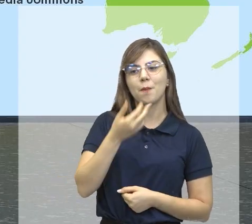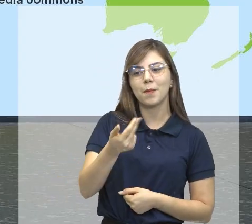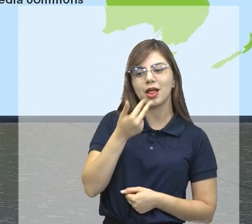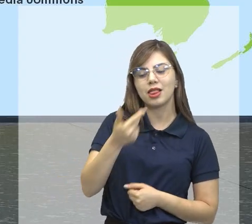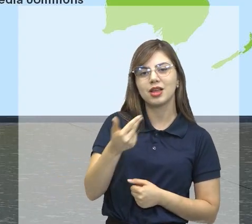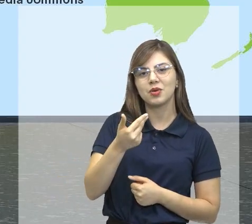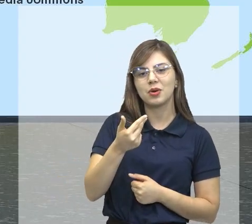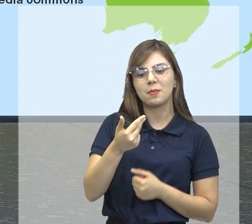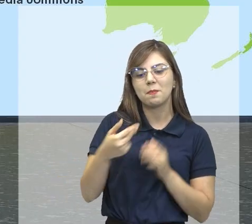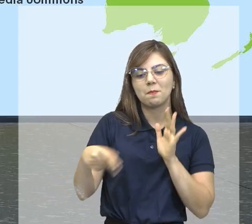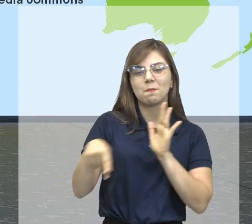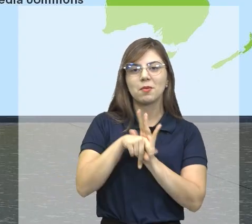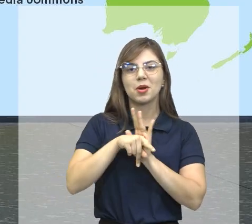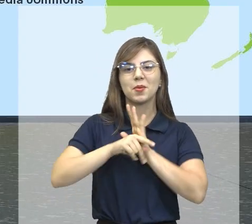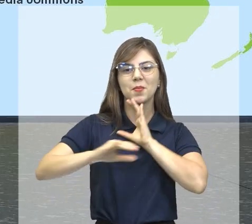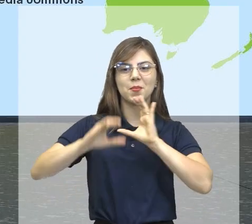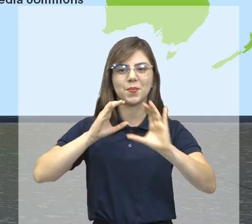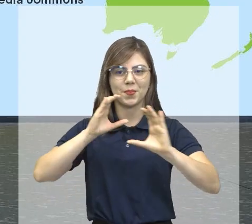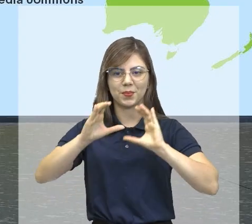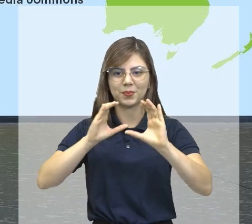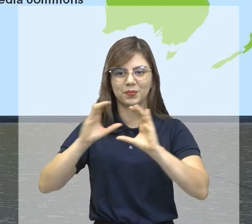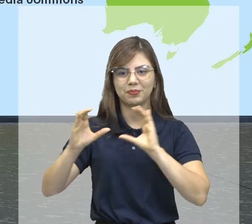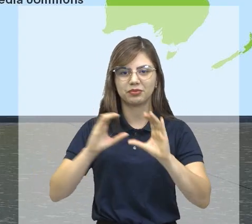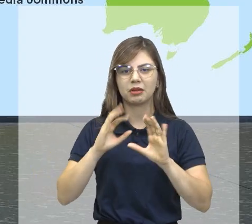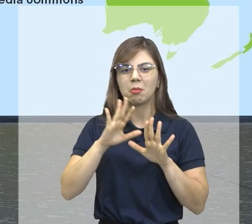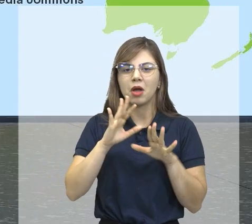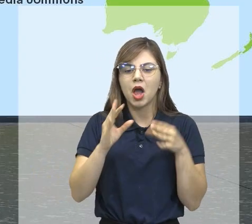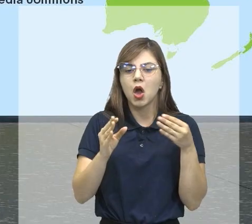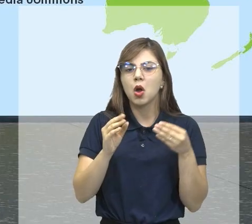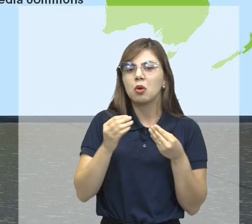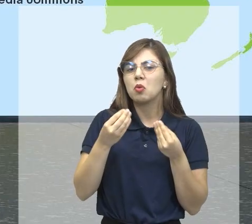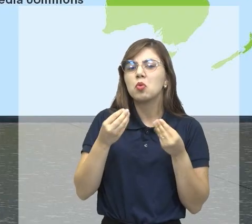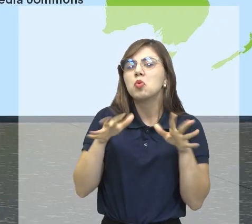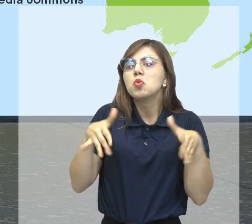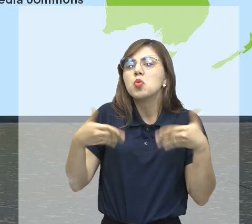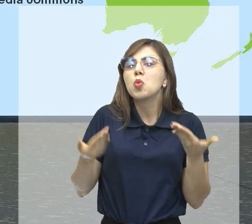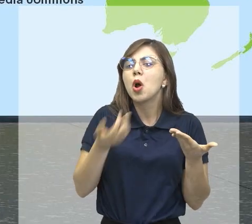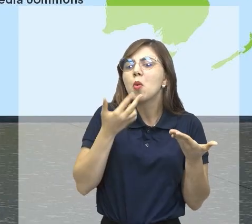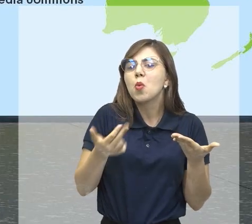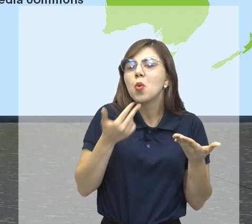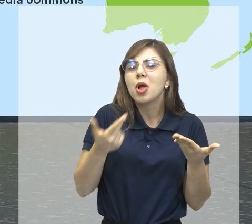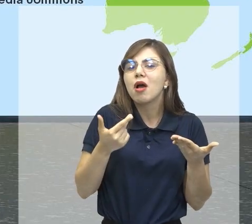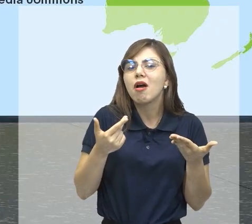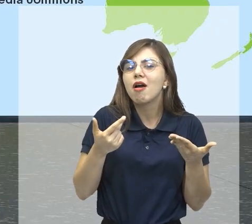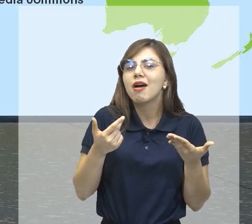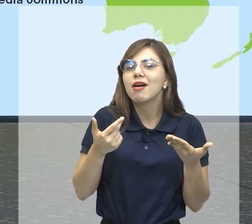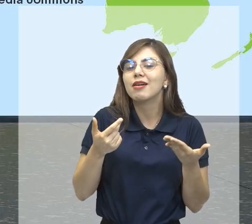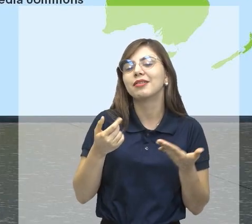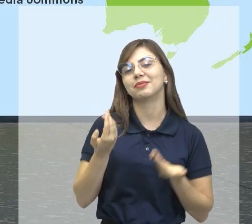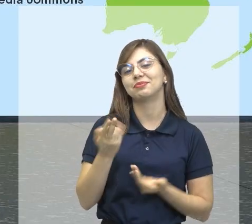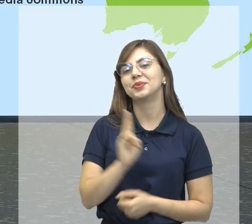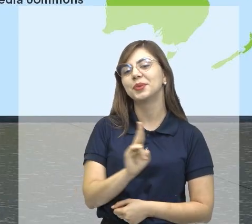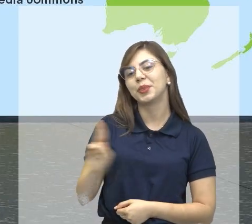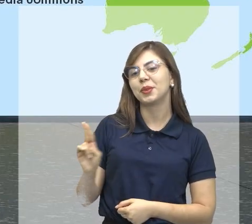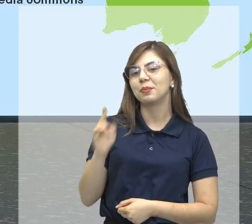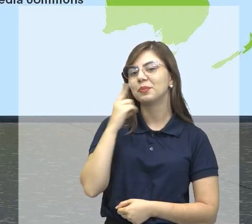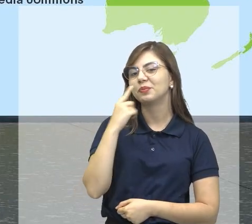pessoas possam se comunicar. Mas como é que é o nome dessa língua? Vamos conferir, então. É a